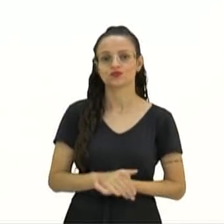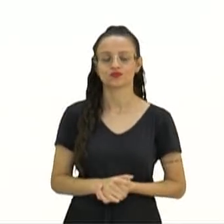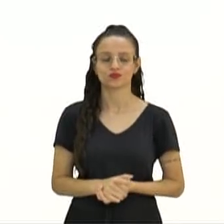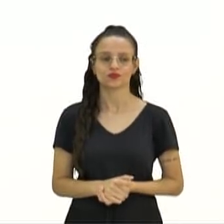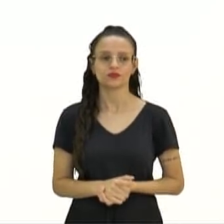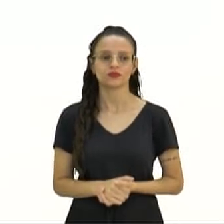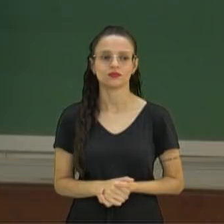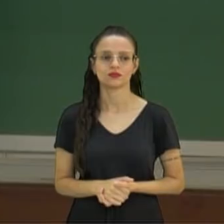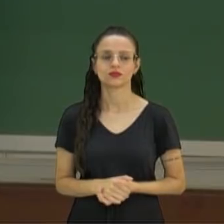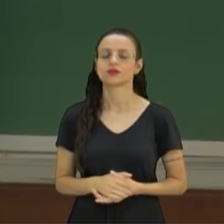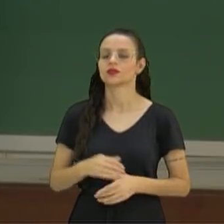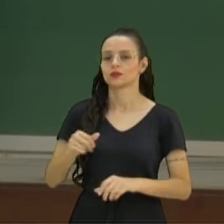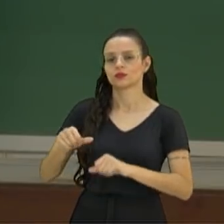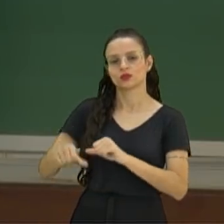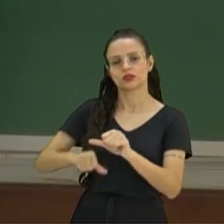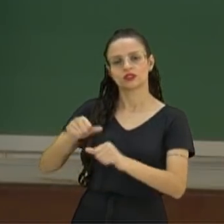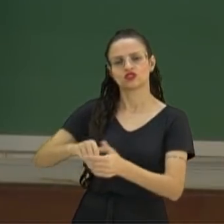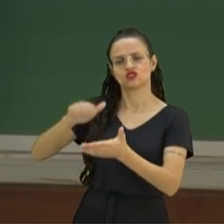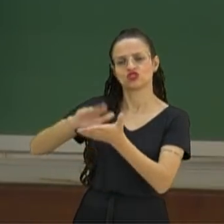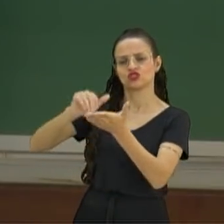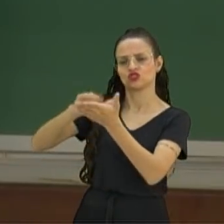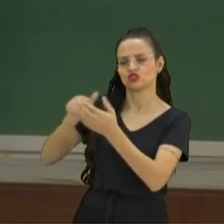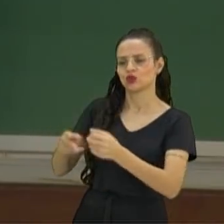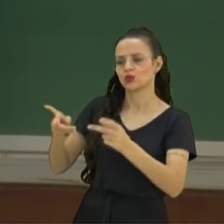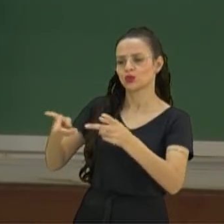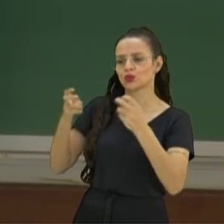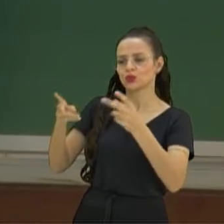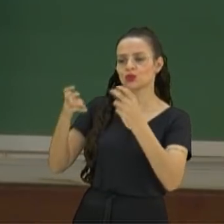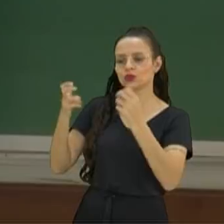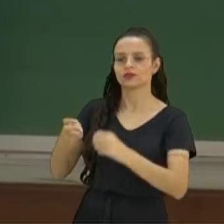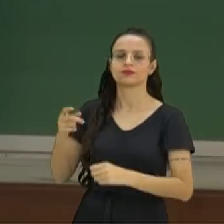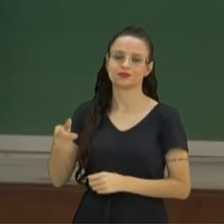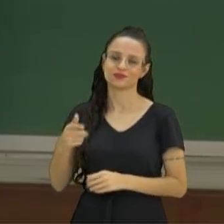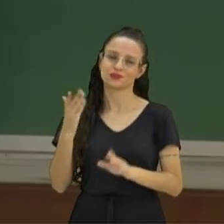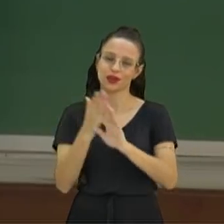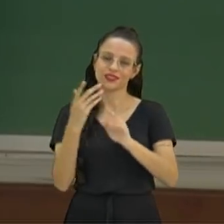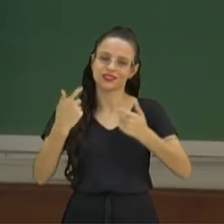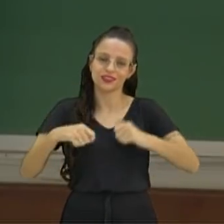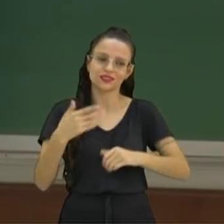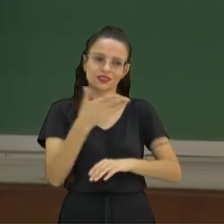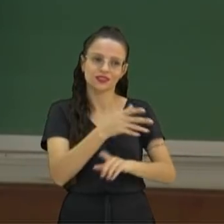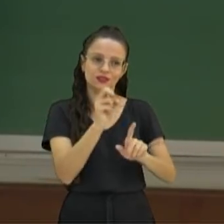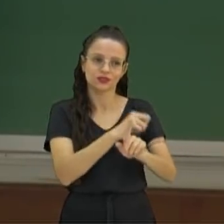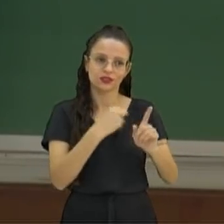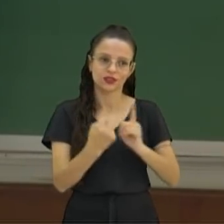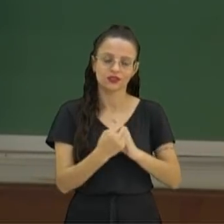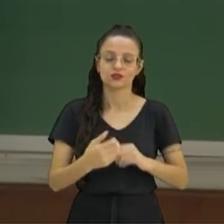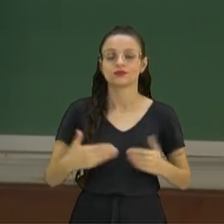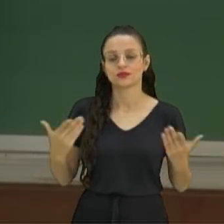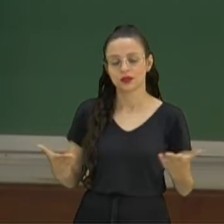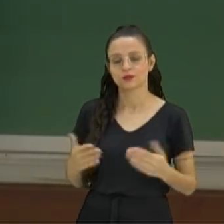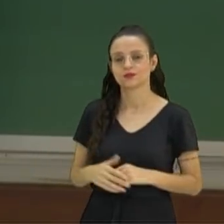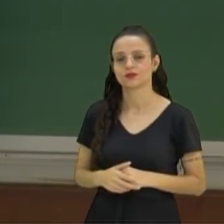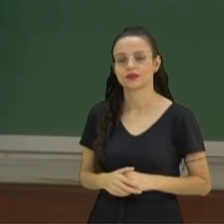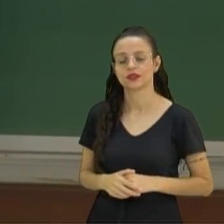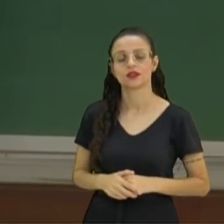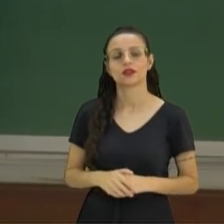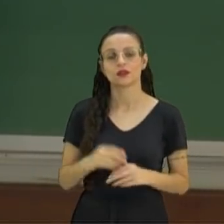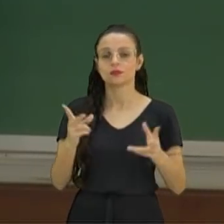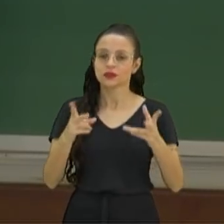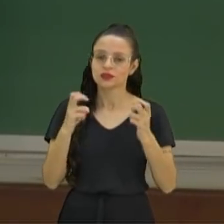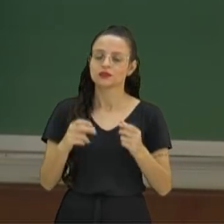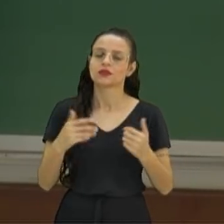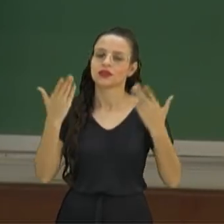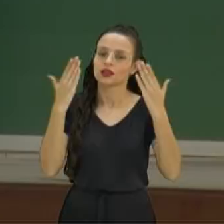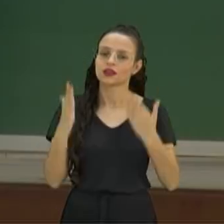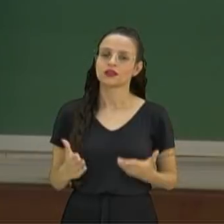natureza, que vai alterando, retirando e utilizando os recursos para atender suas necessidades ou suas vontades. Então, observando a imagem, o que